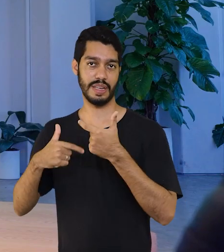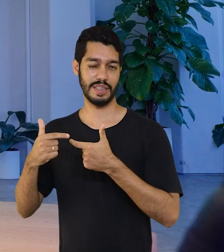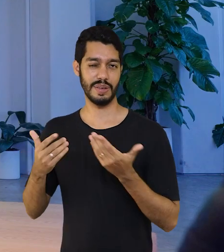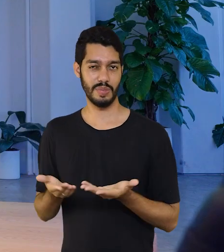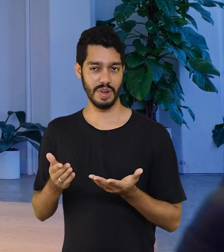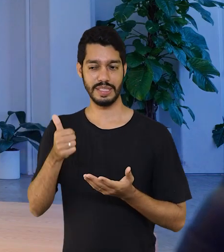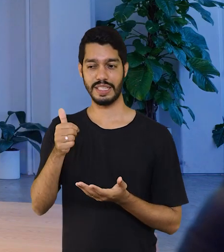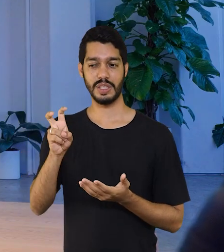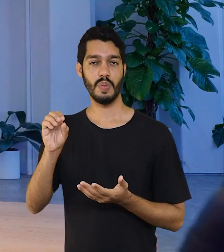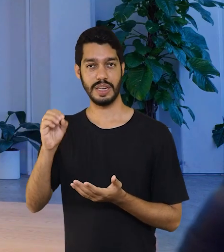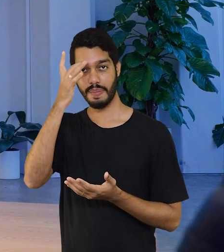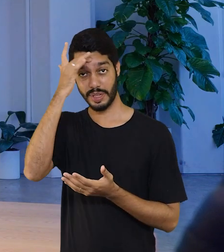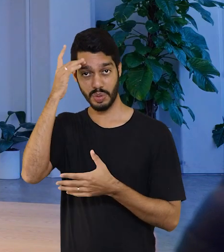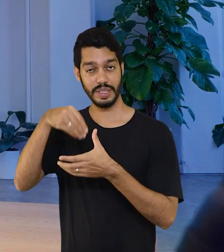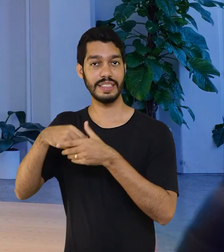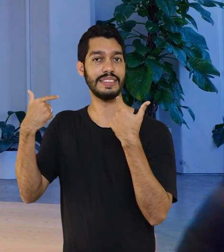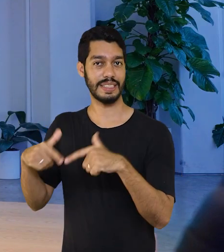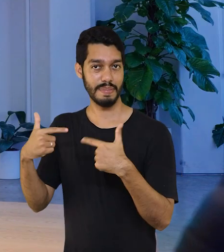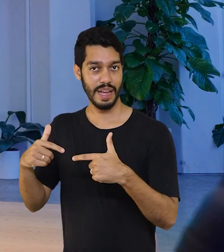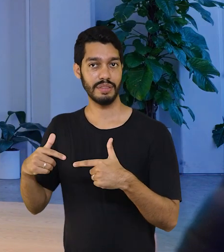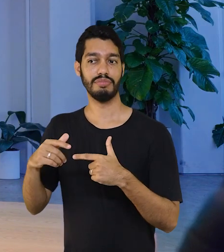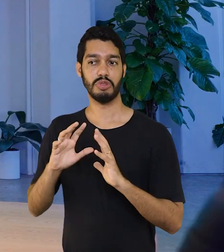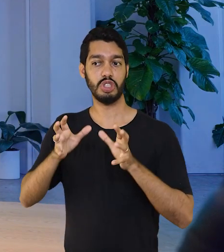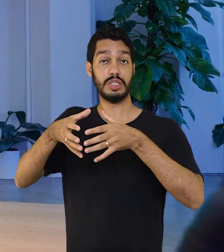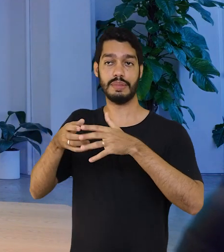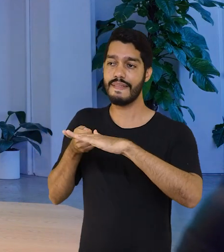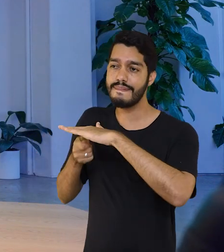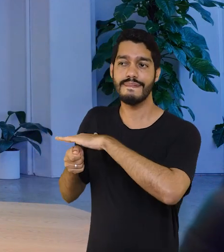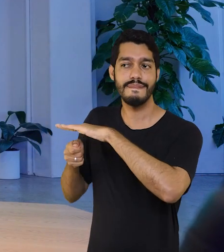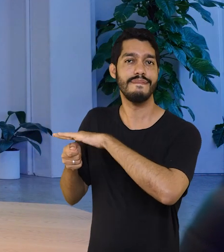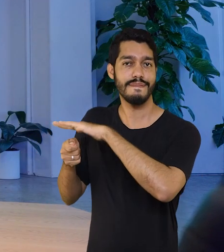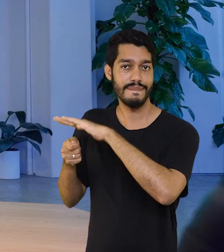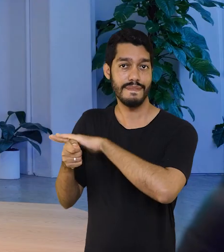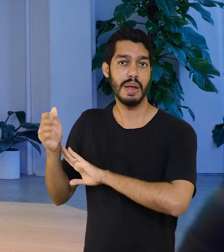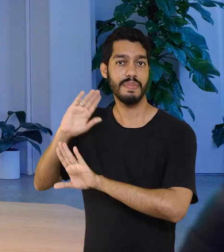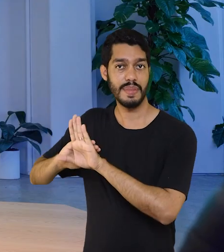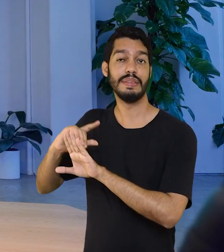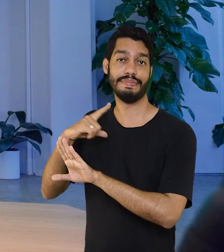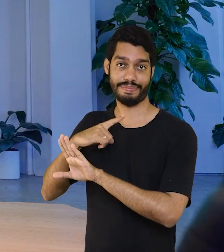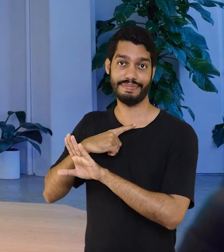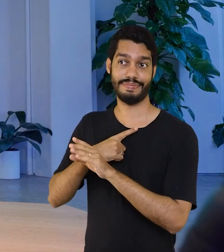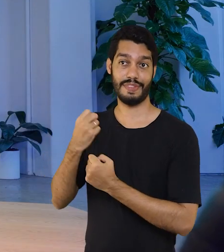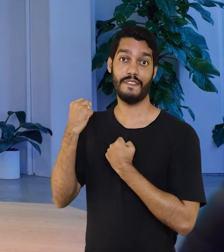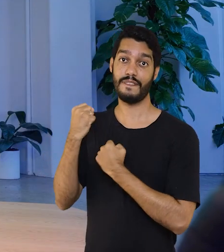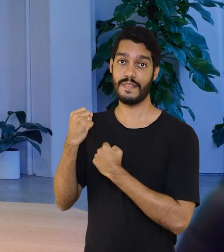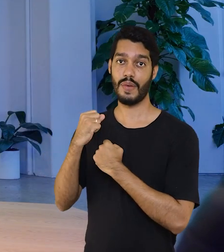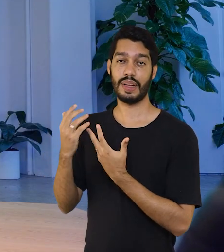da companhia, hoje a Winning tem 150 pessoas, tem um time de investidores muito parrudo por trás, a